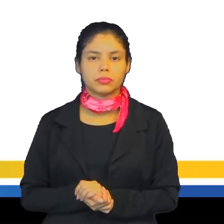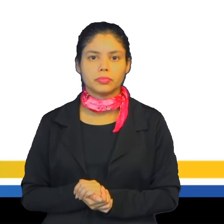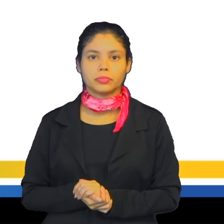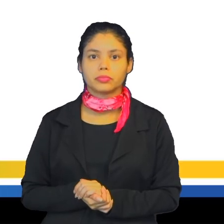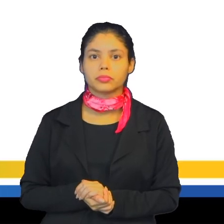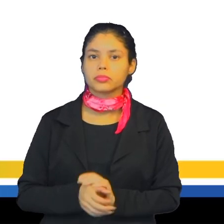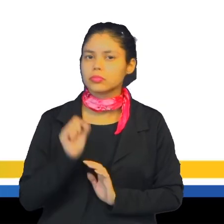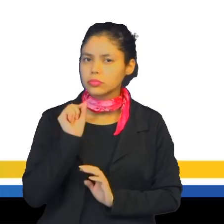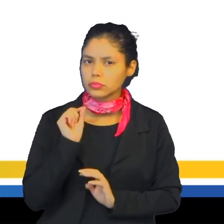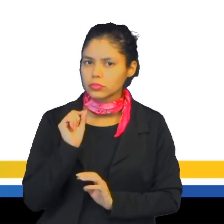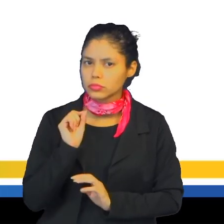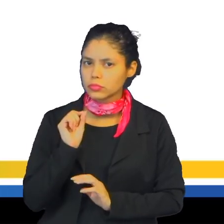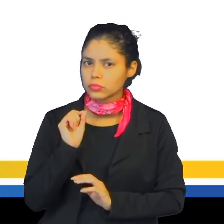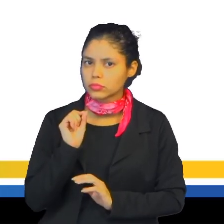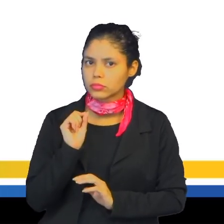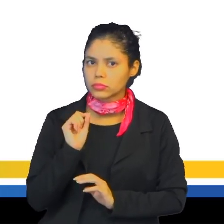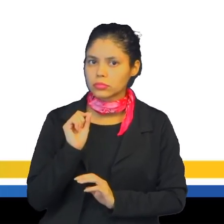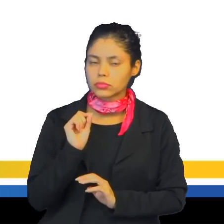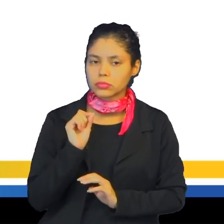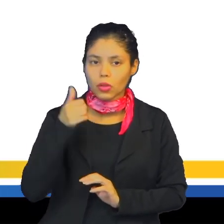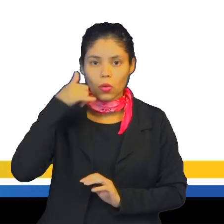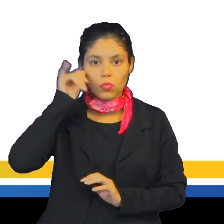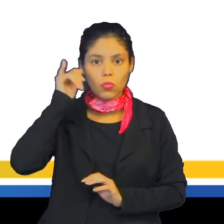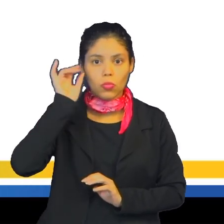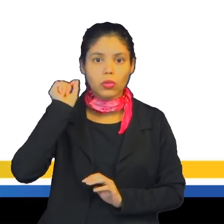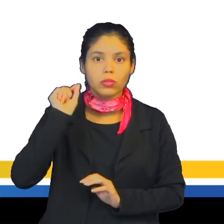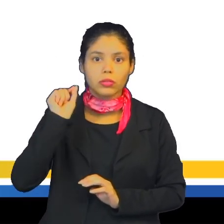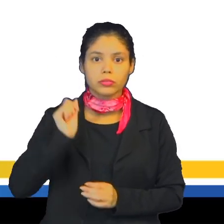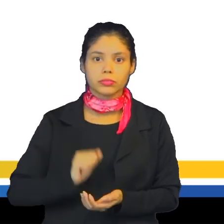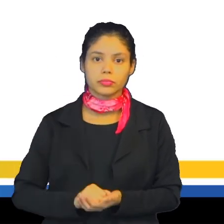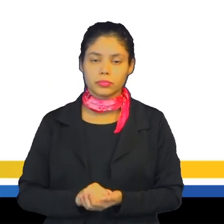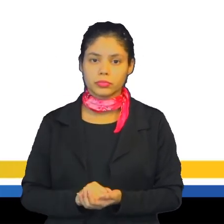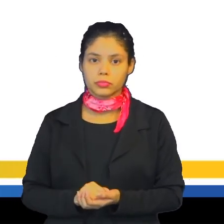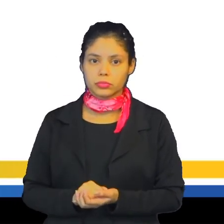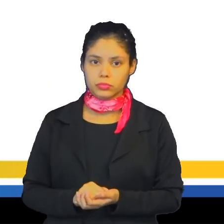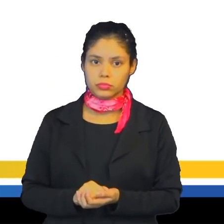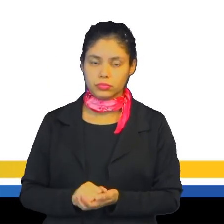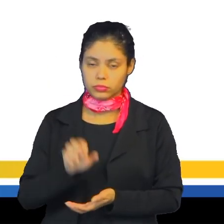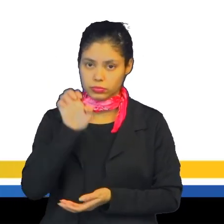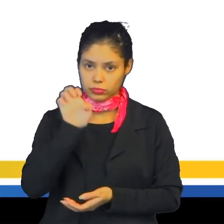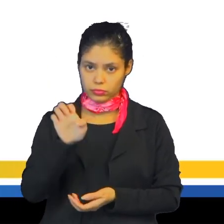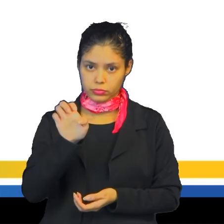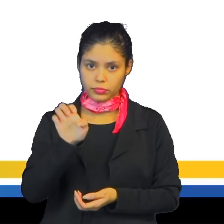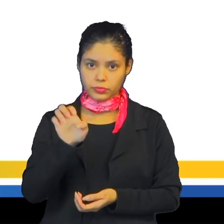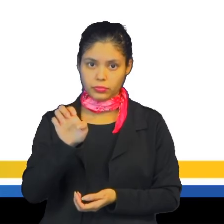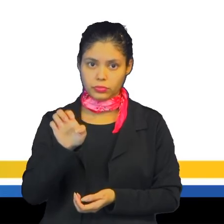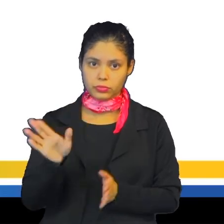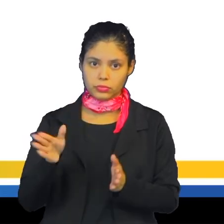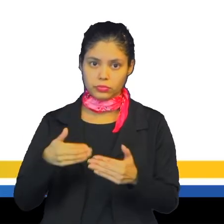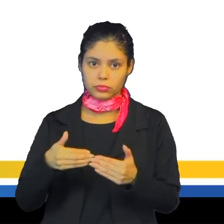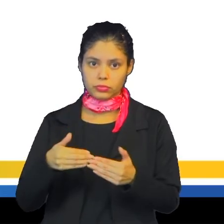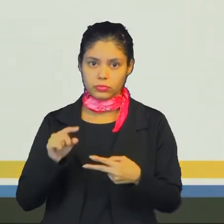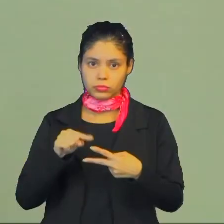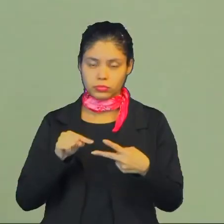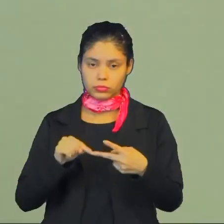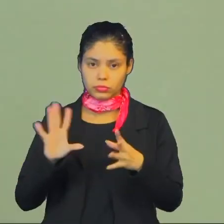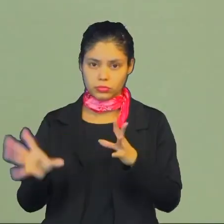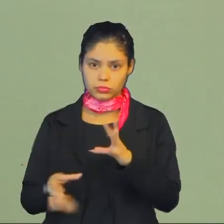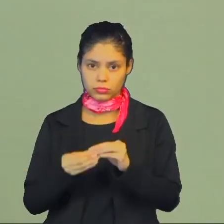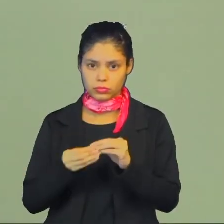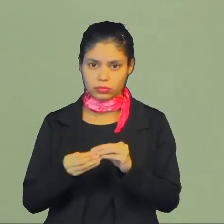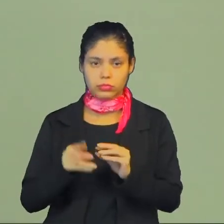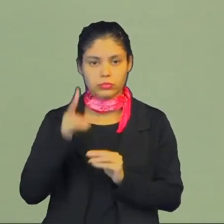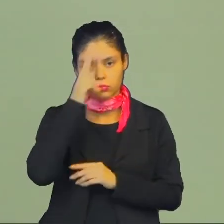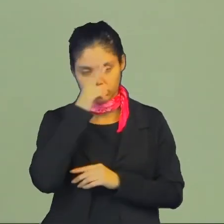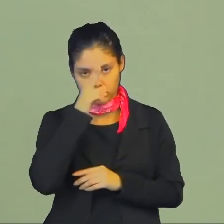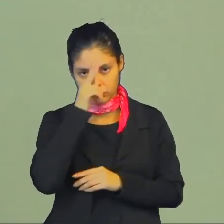boi. O boi é o quê? Um mamífero. Então, a resposta certa é uma circulação fechada, dupla e completa. É só